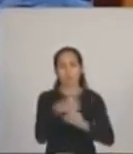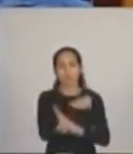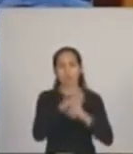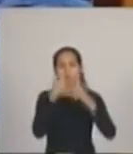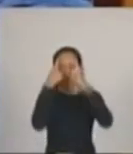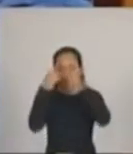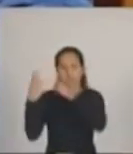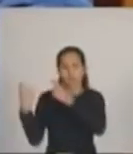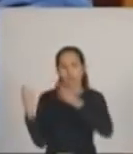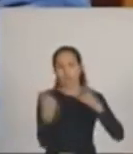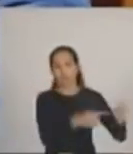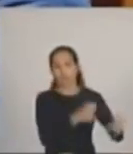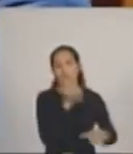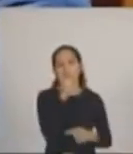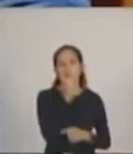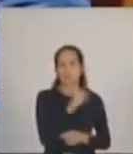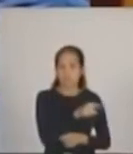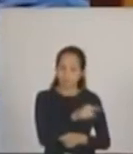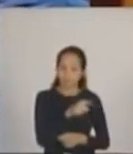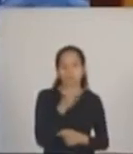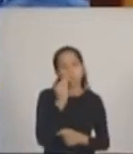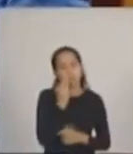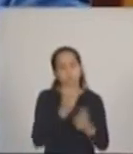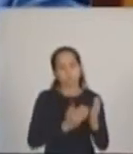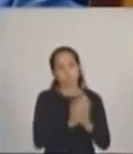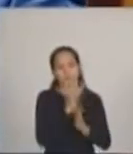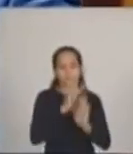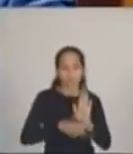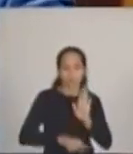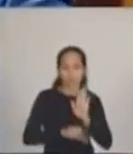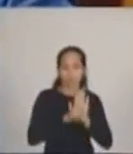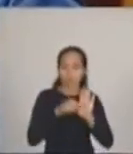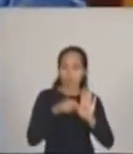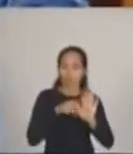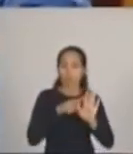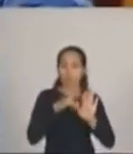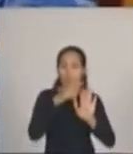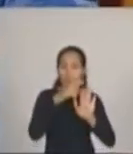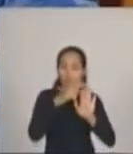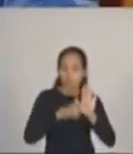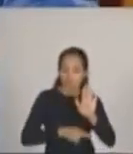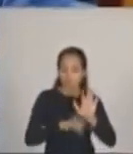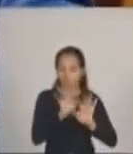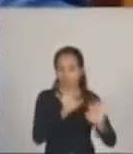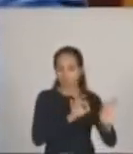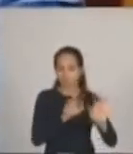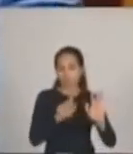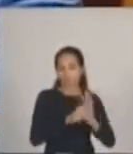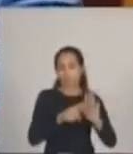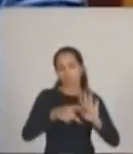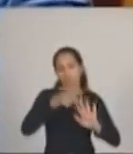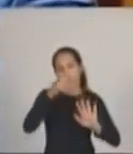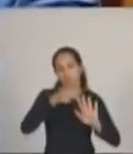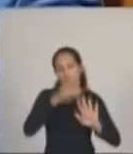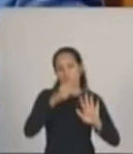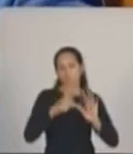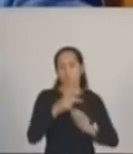violência contra a mulher. E essa lei foi regulamentada pela Portaria Interministerial